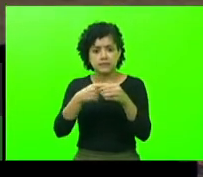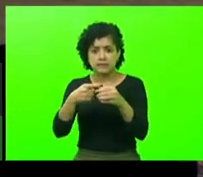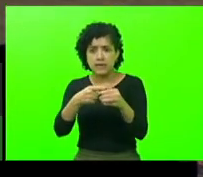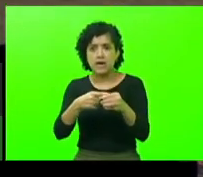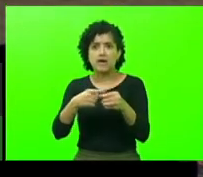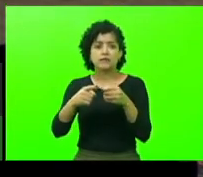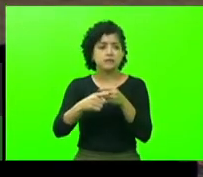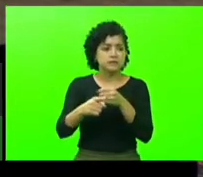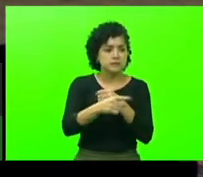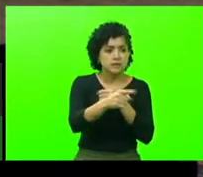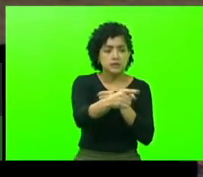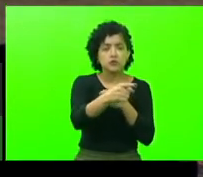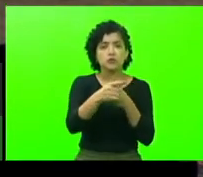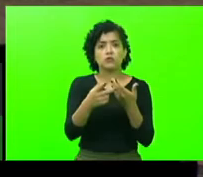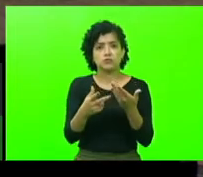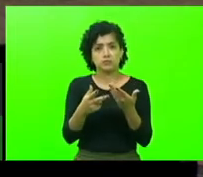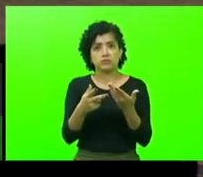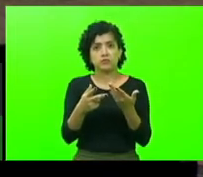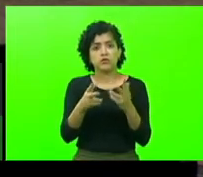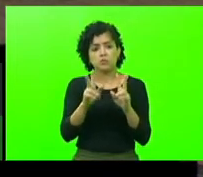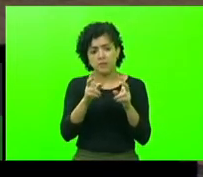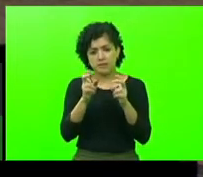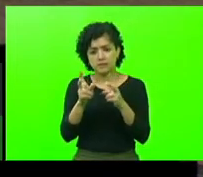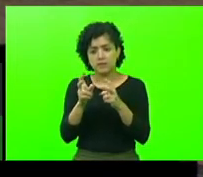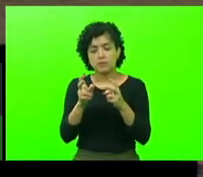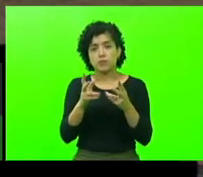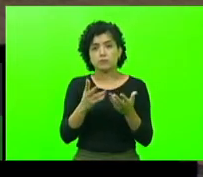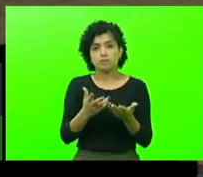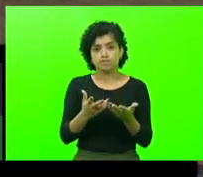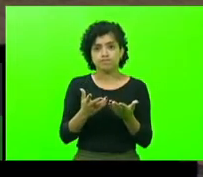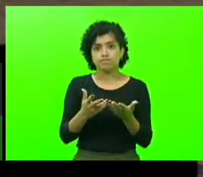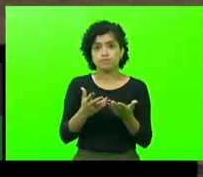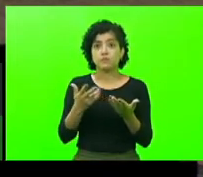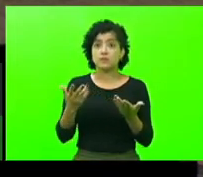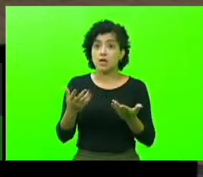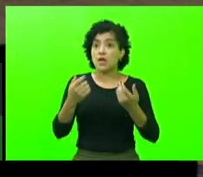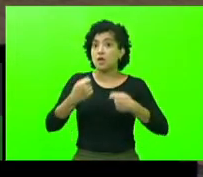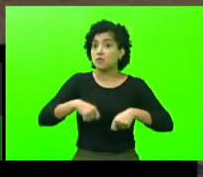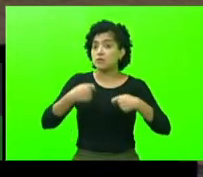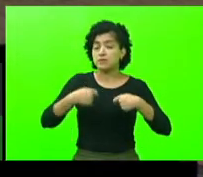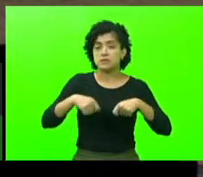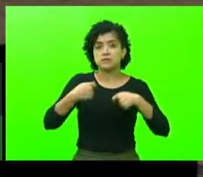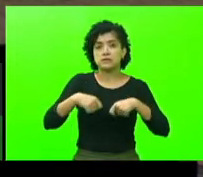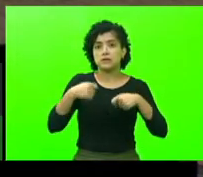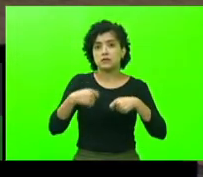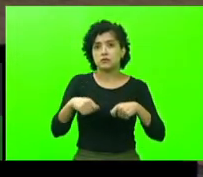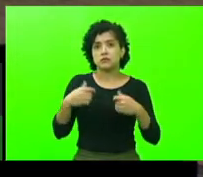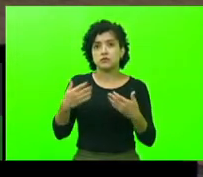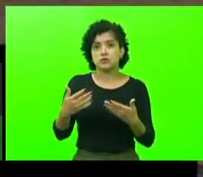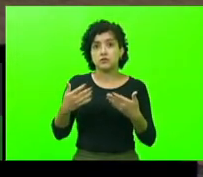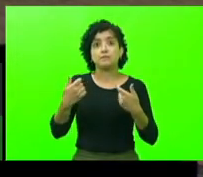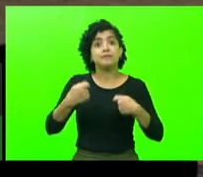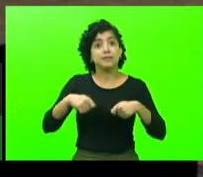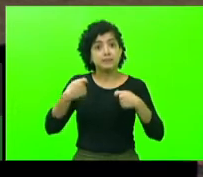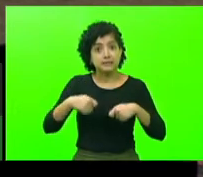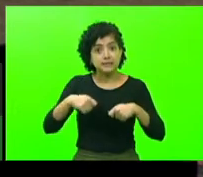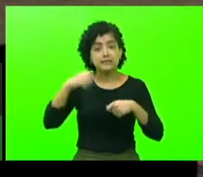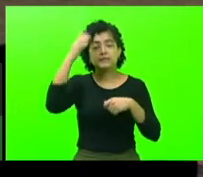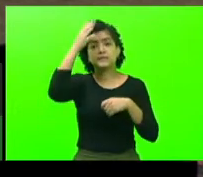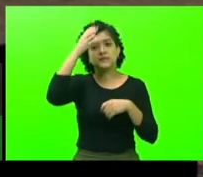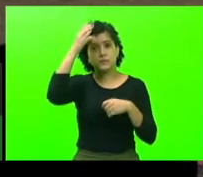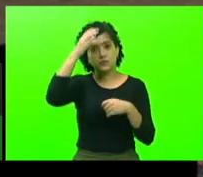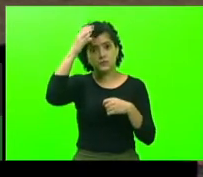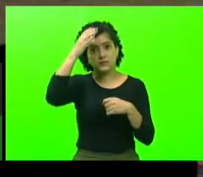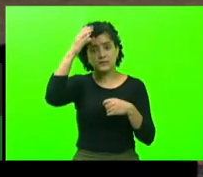tenho visto isso. Então, isso é uma necessidade. É preciso essa